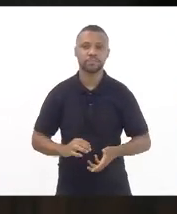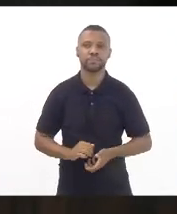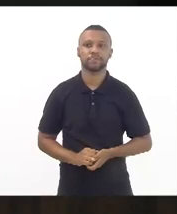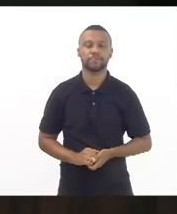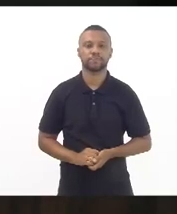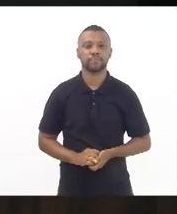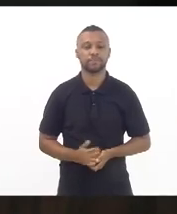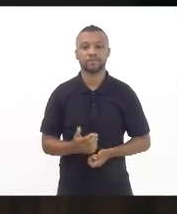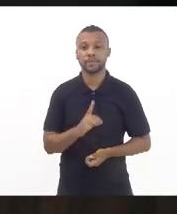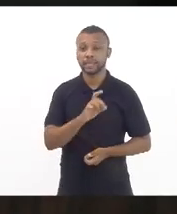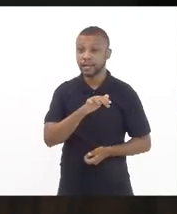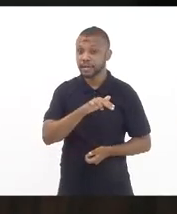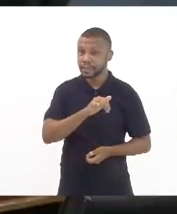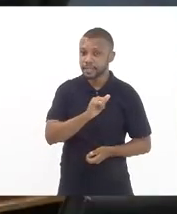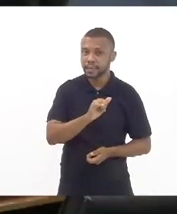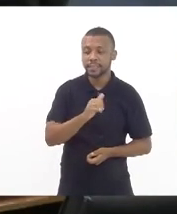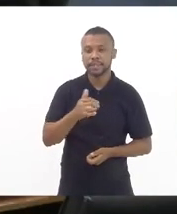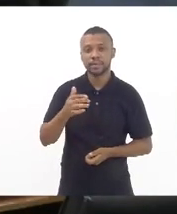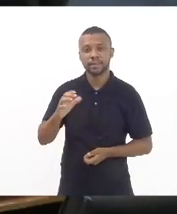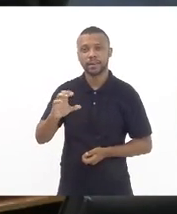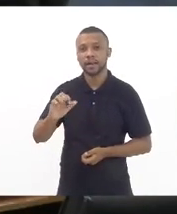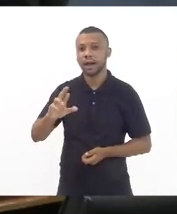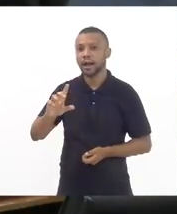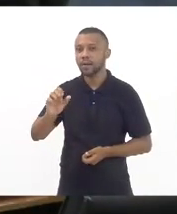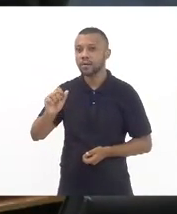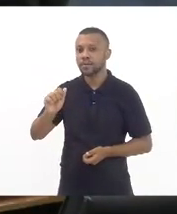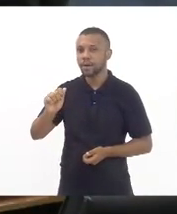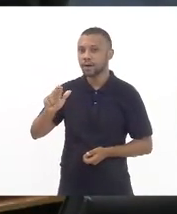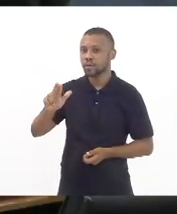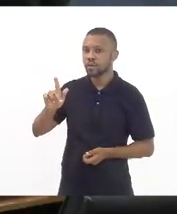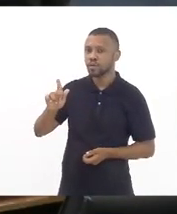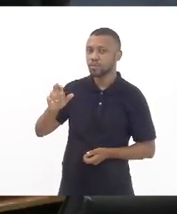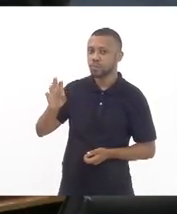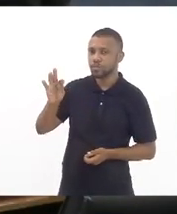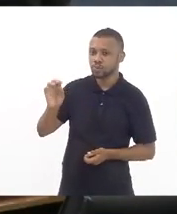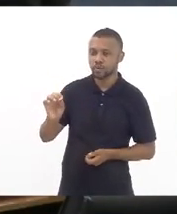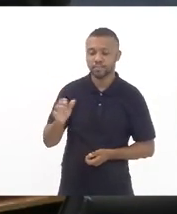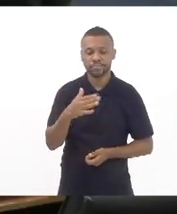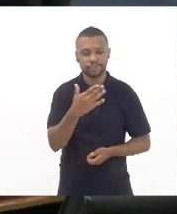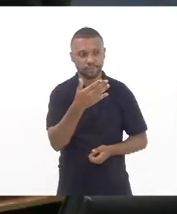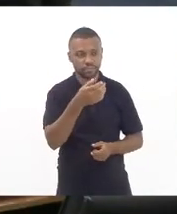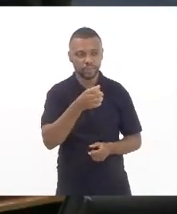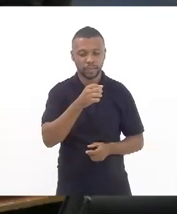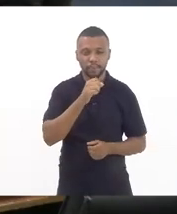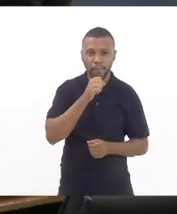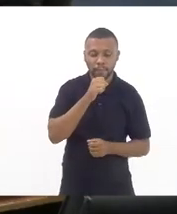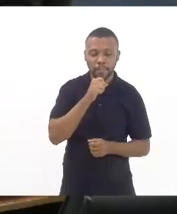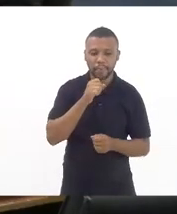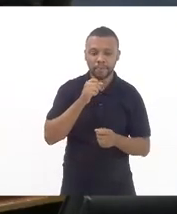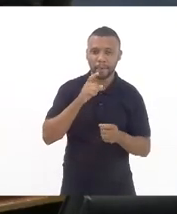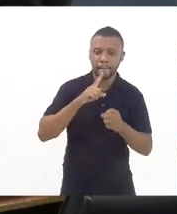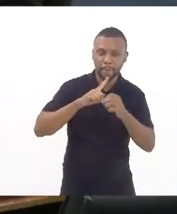Deputada Dani, em seguida deputado Carlos Augusto. Senhor presidente. Está aberto aqui, deputadinha ligada. Oi, oi.